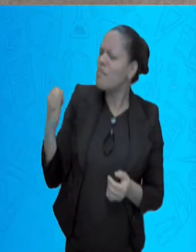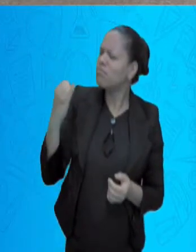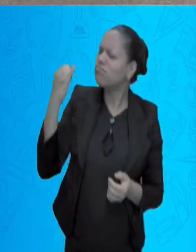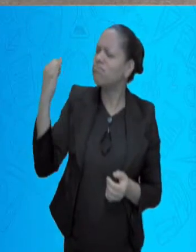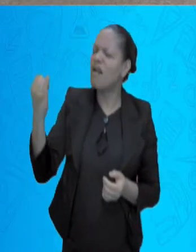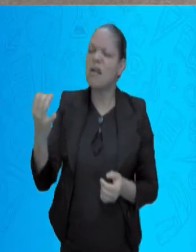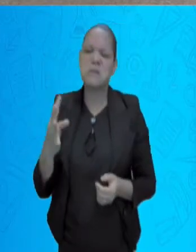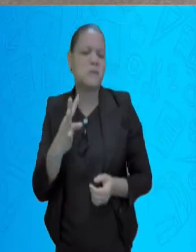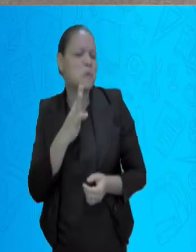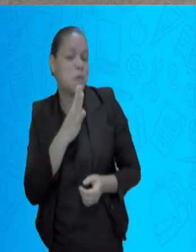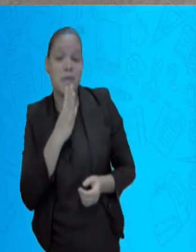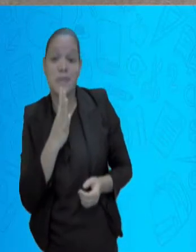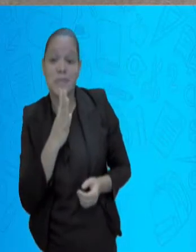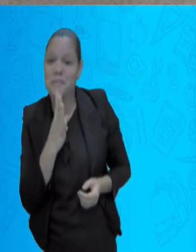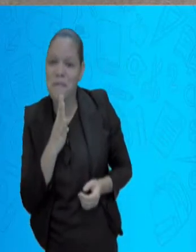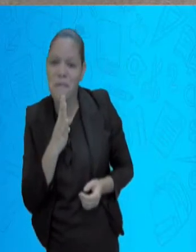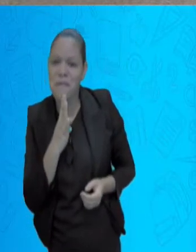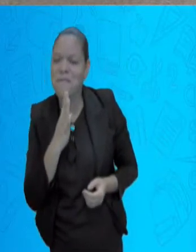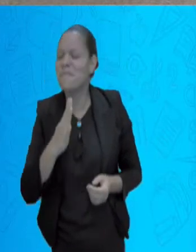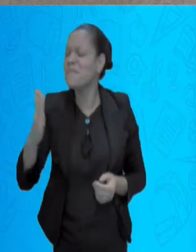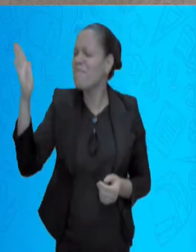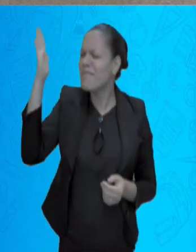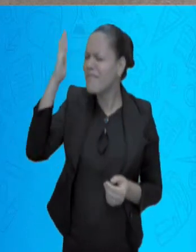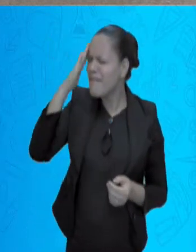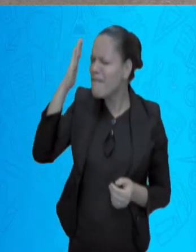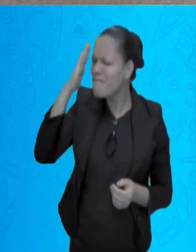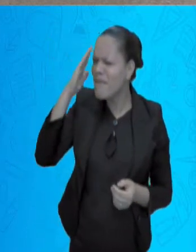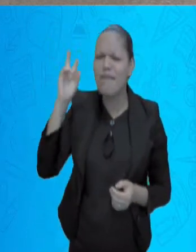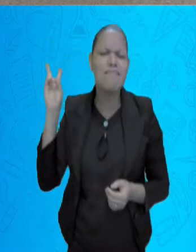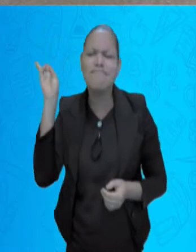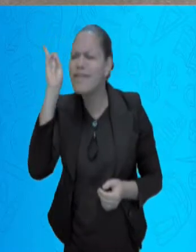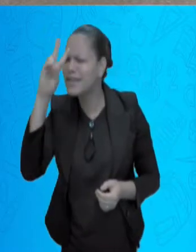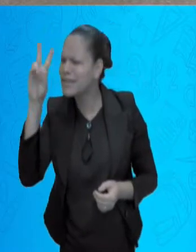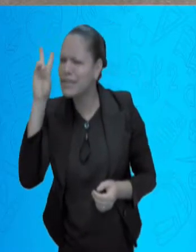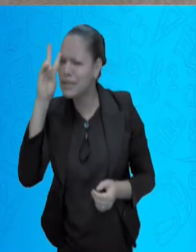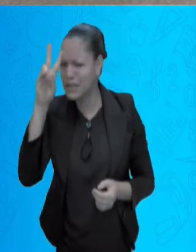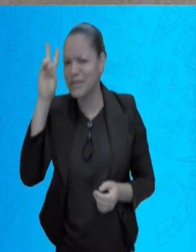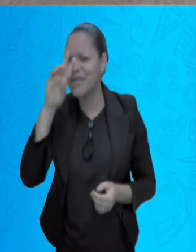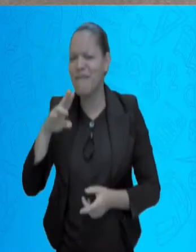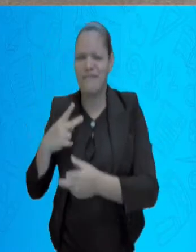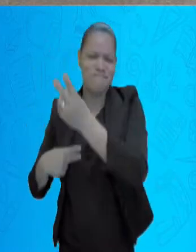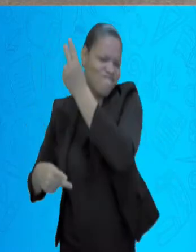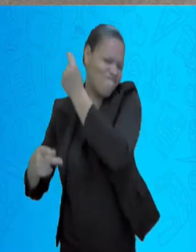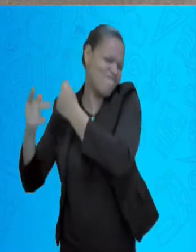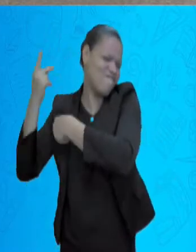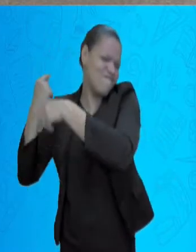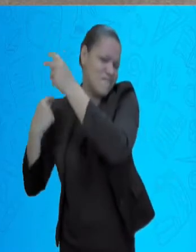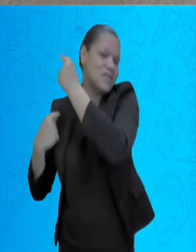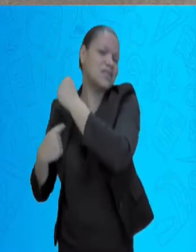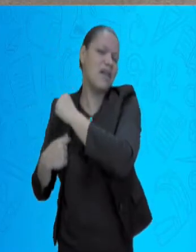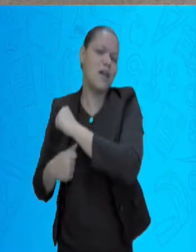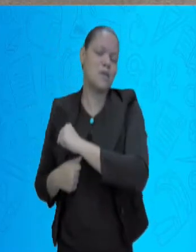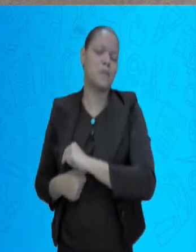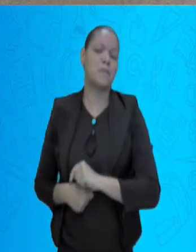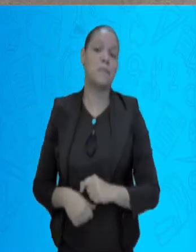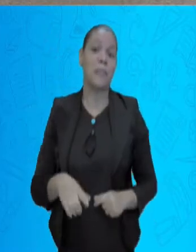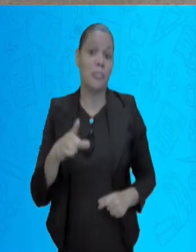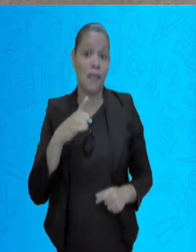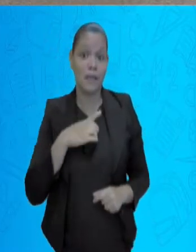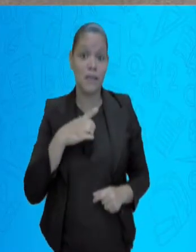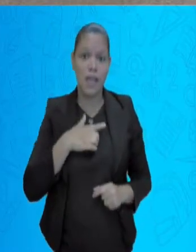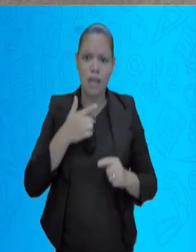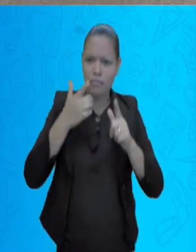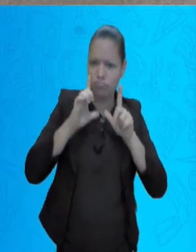história, conhecer a história. Nós temos aí a imagem de uma orquestra,